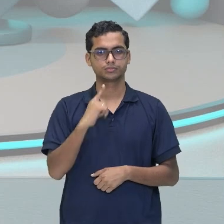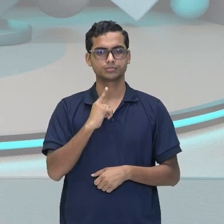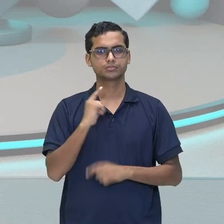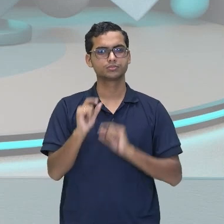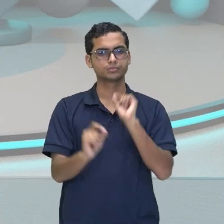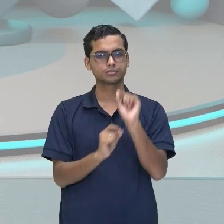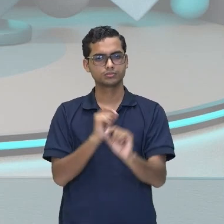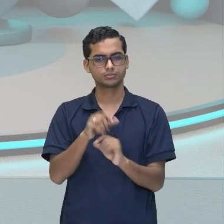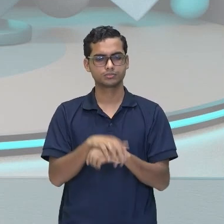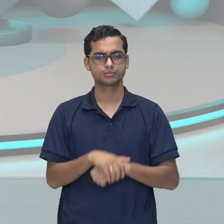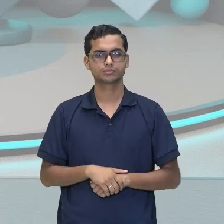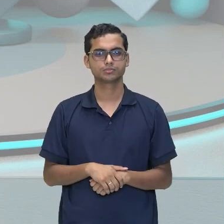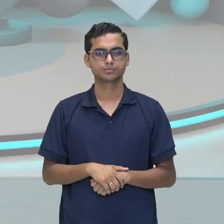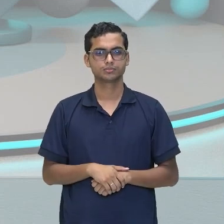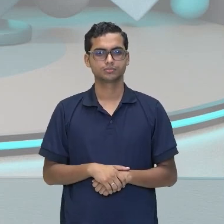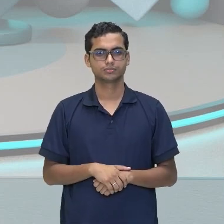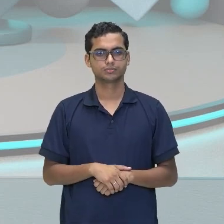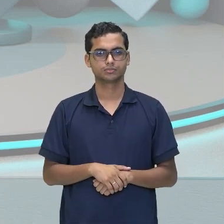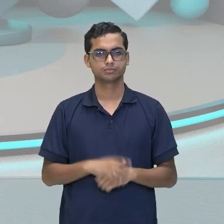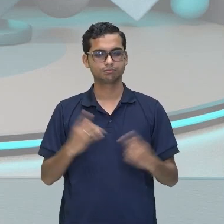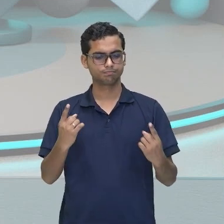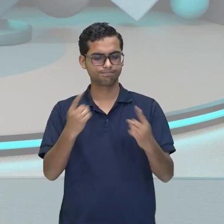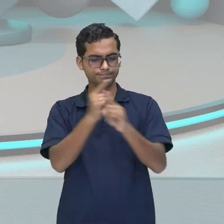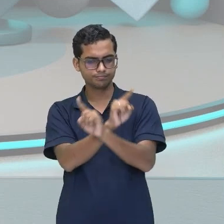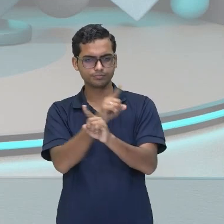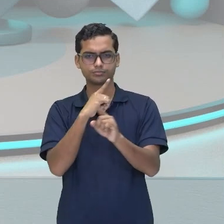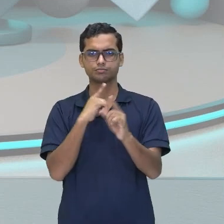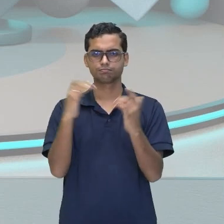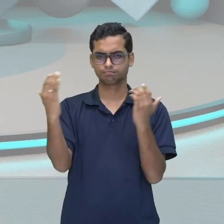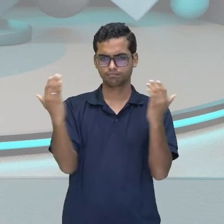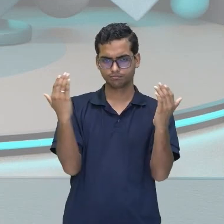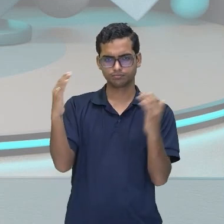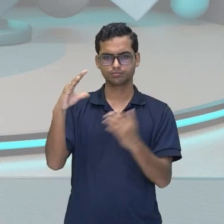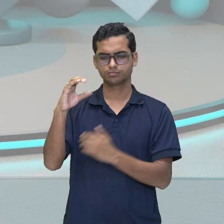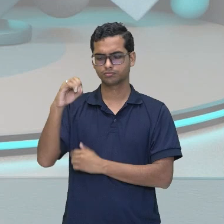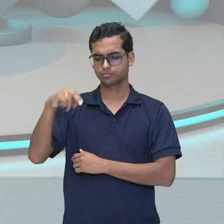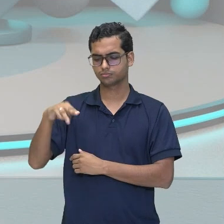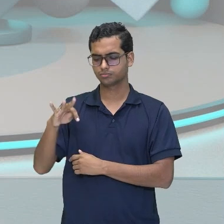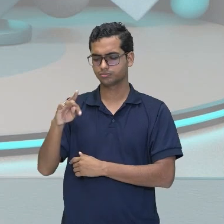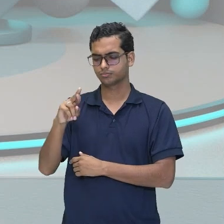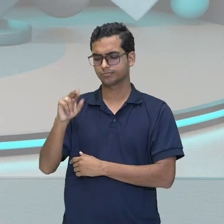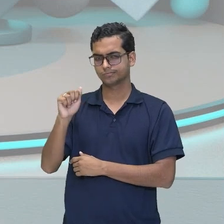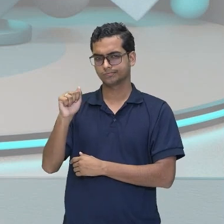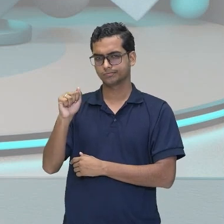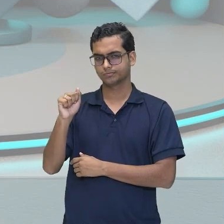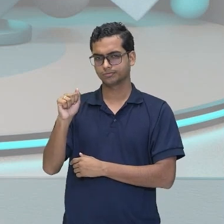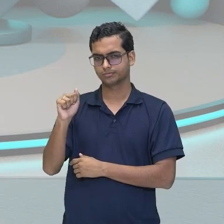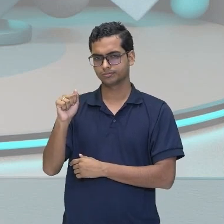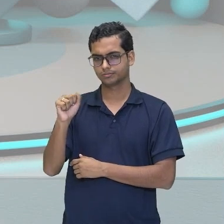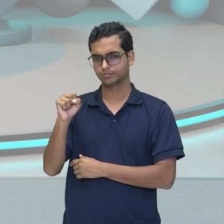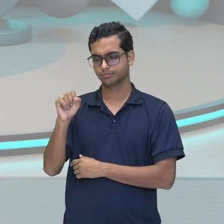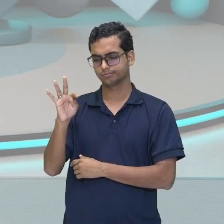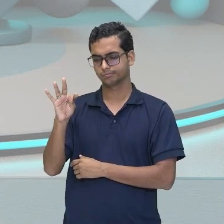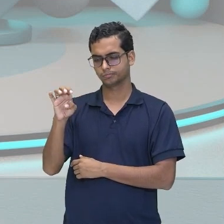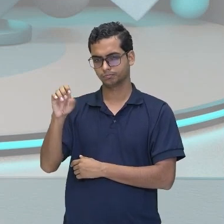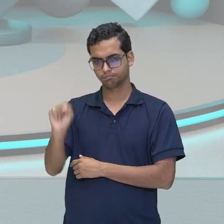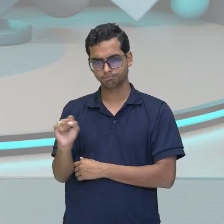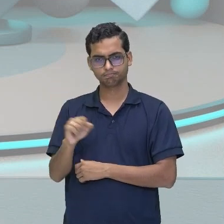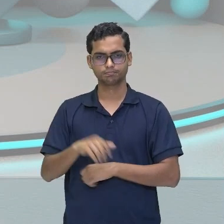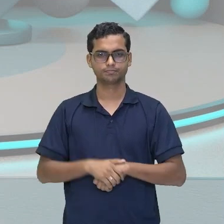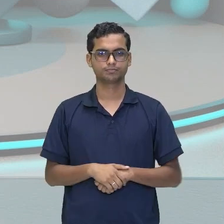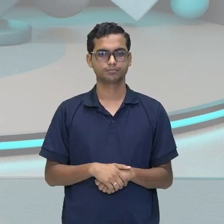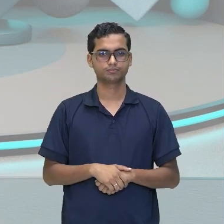contrastes. Ainda há um pouco desse contraste dentro da literatura arcade. Temos